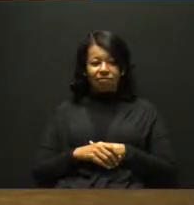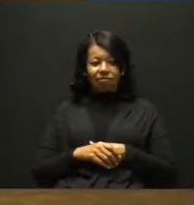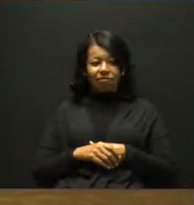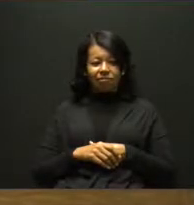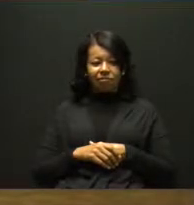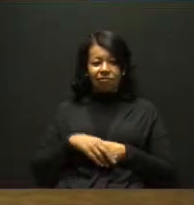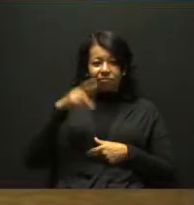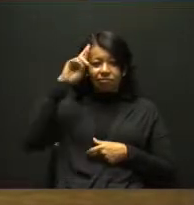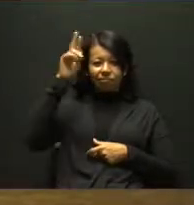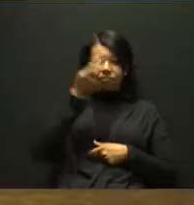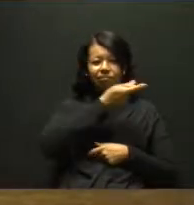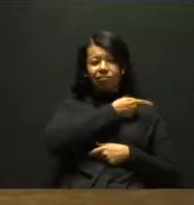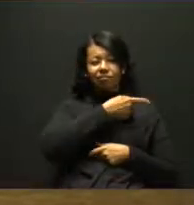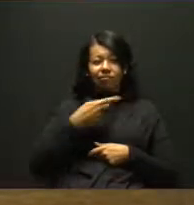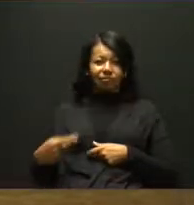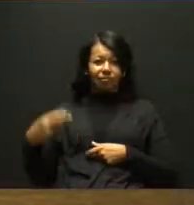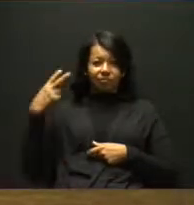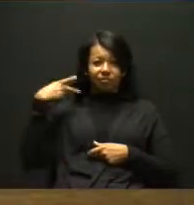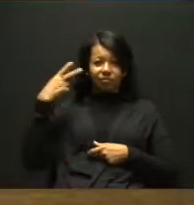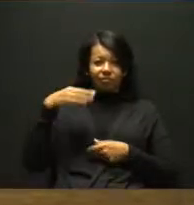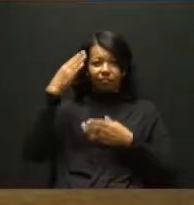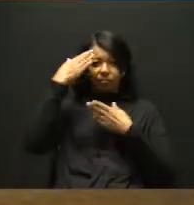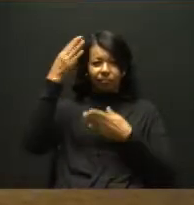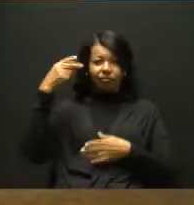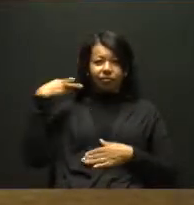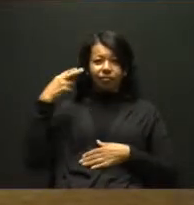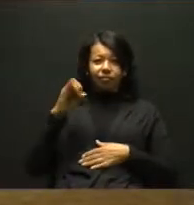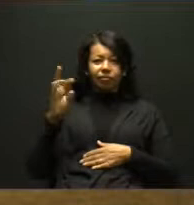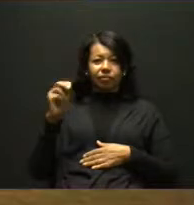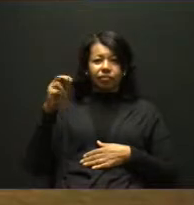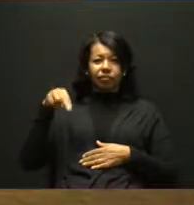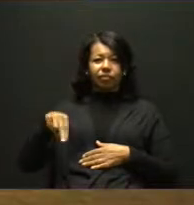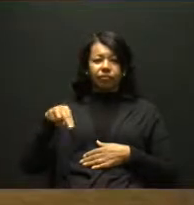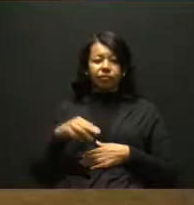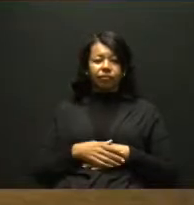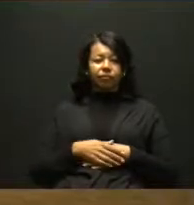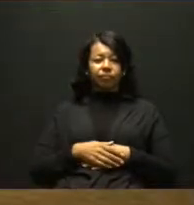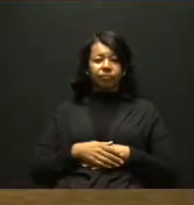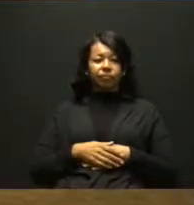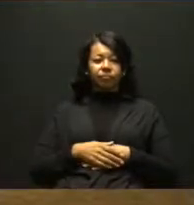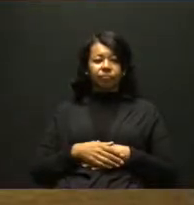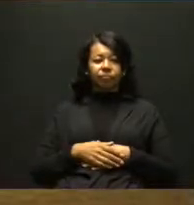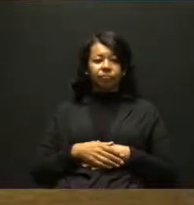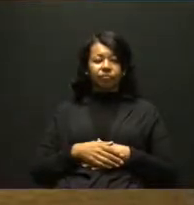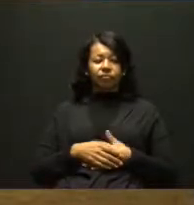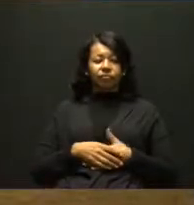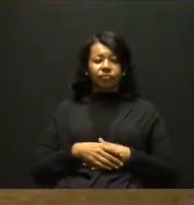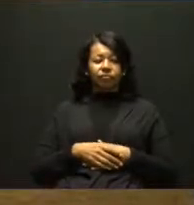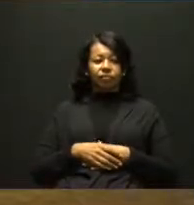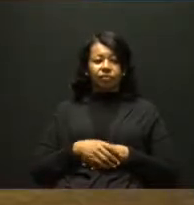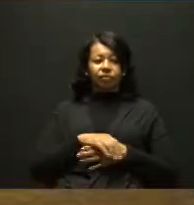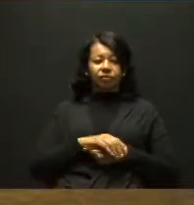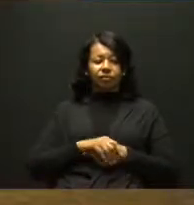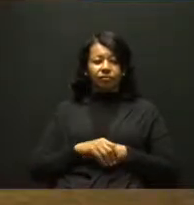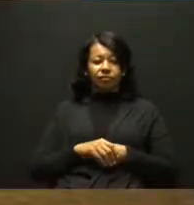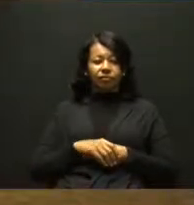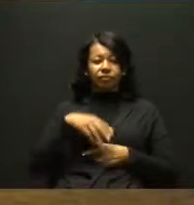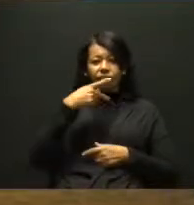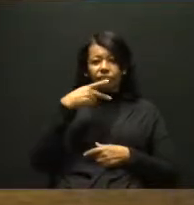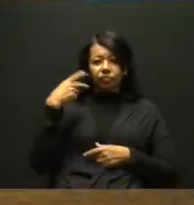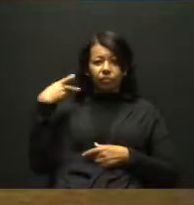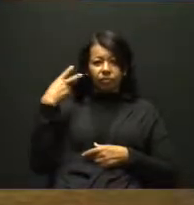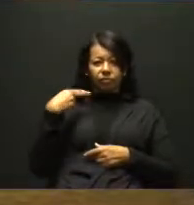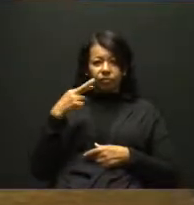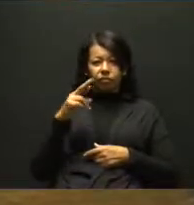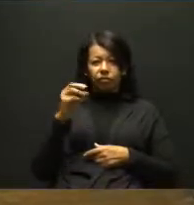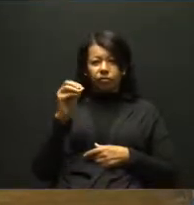se o presidente os vereadores muito obrigado obrigado a levá la em consideração a deixar bem claro aqui para o vereador rouch para